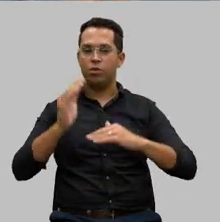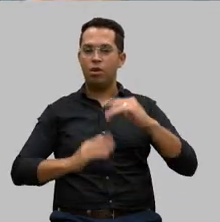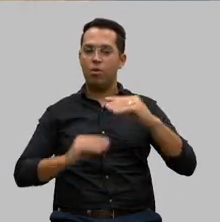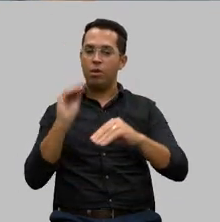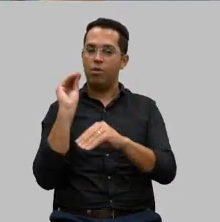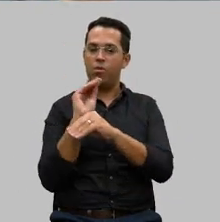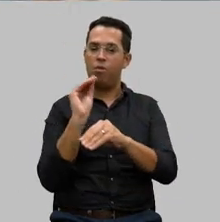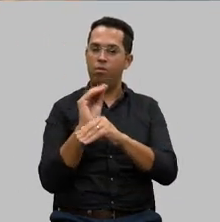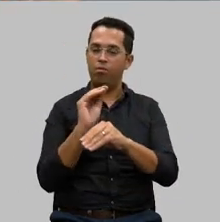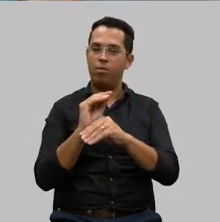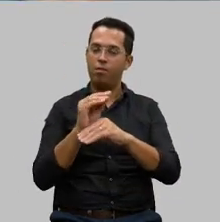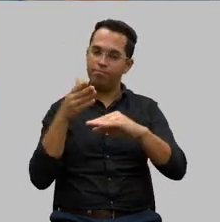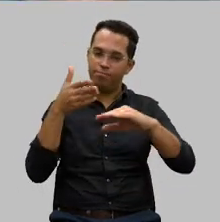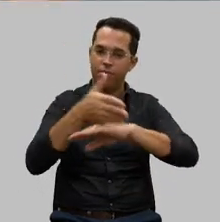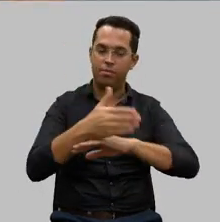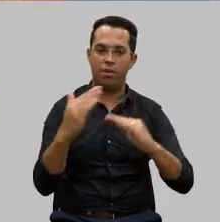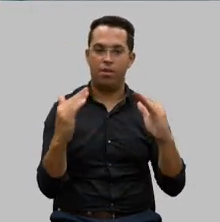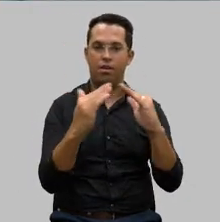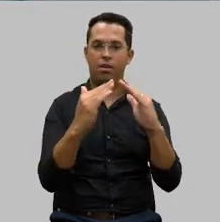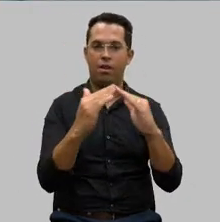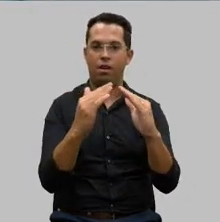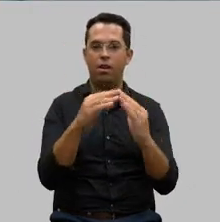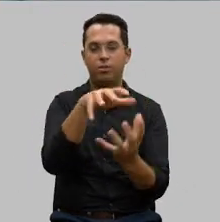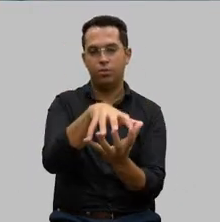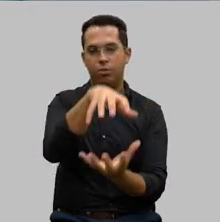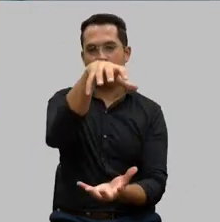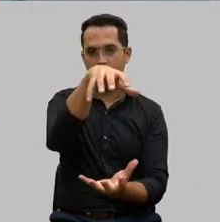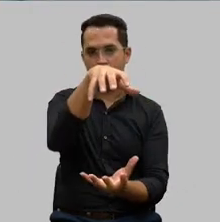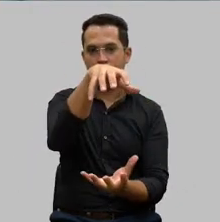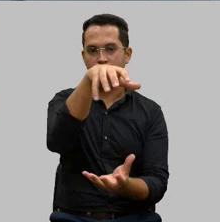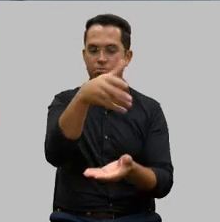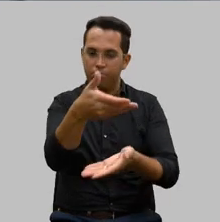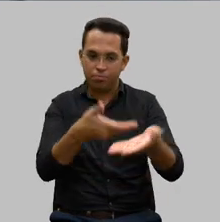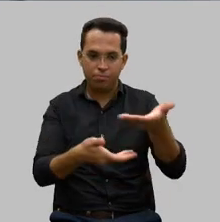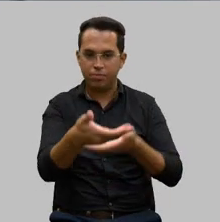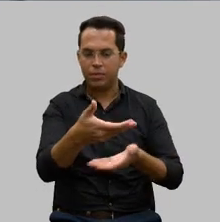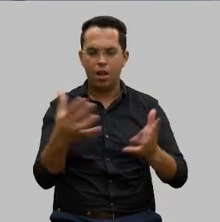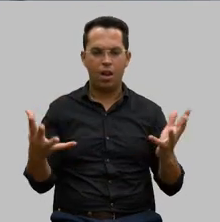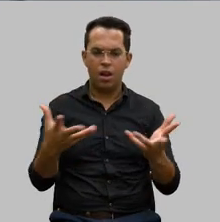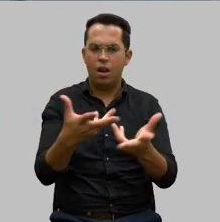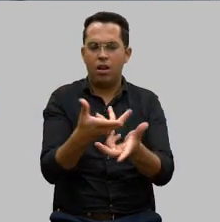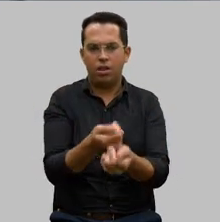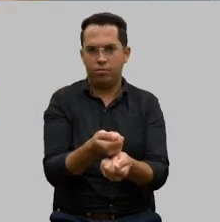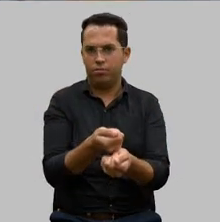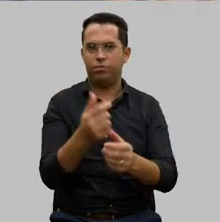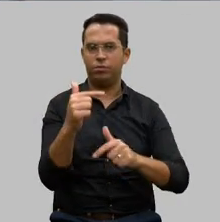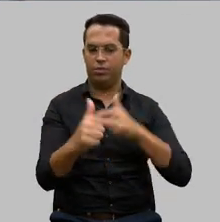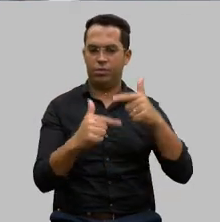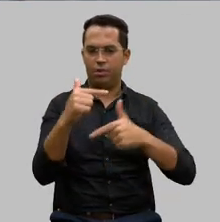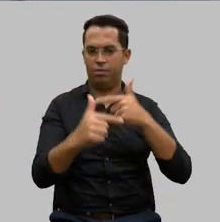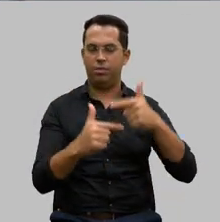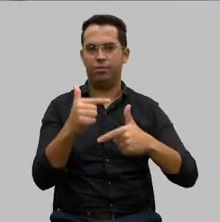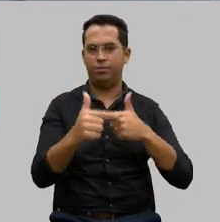terapeuta ocupacional psicólogo assistente social e tudo é um é um trabalho lindo que é feito lá e logo que ele foi implantado eu